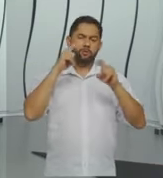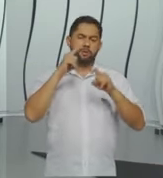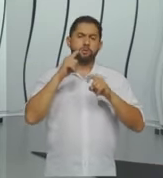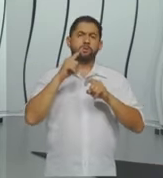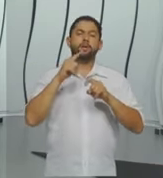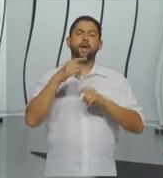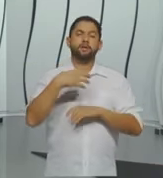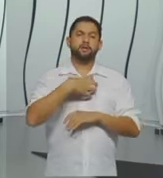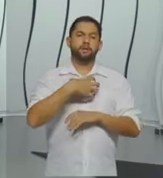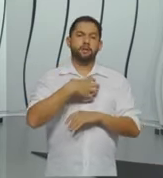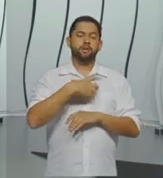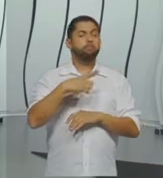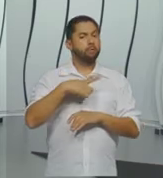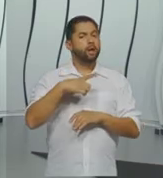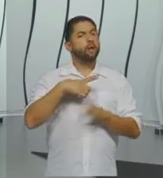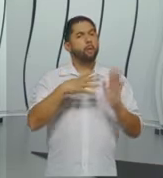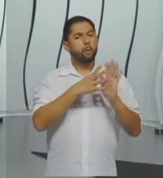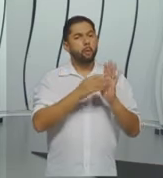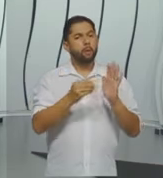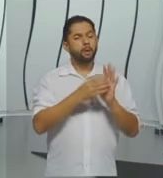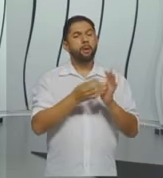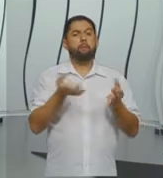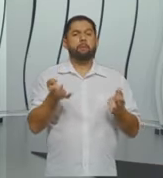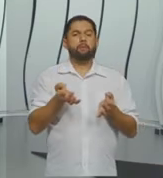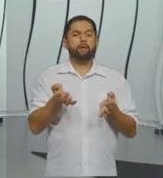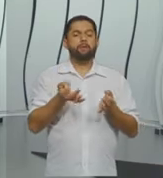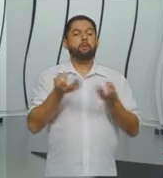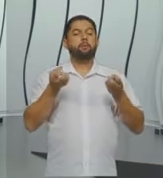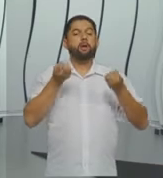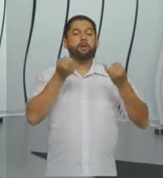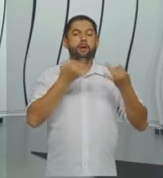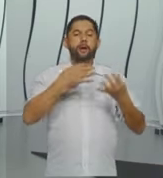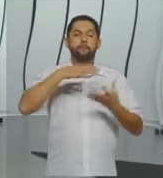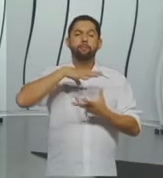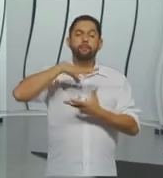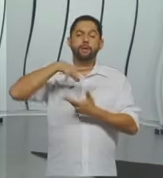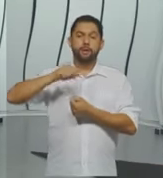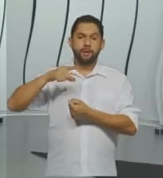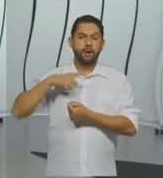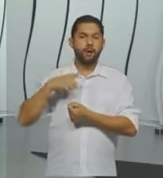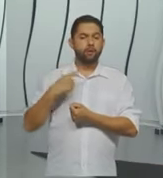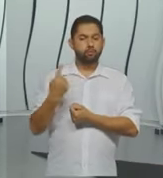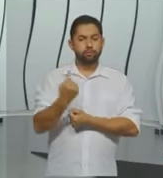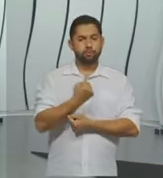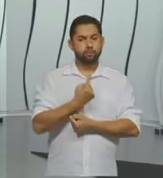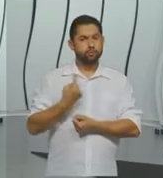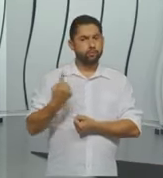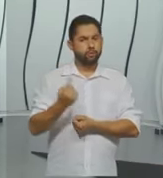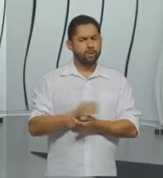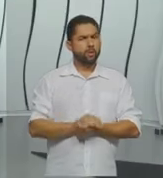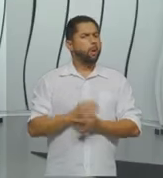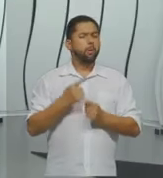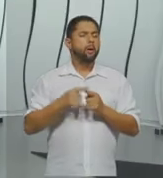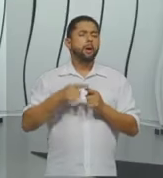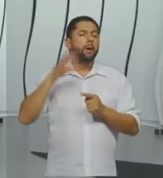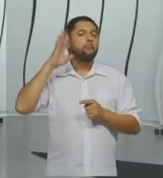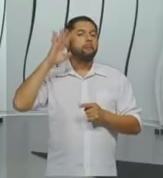modelo adequado para explicar o movimento dos planetas. Por que se pensou em circunferência,